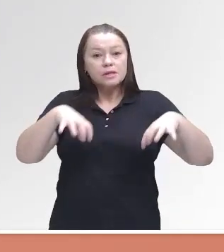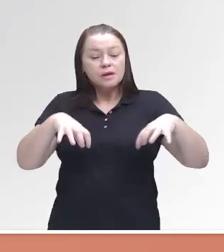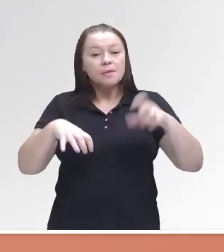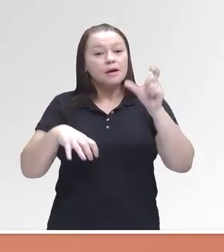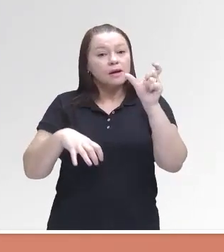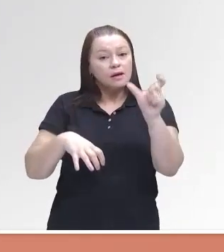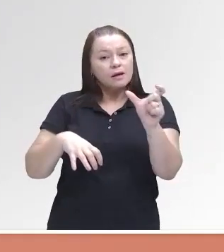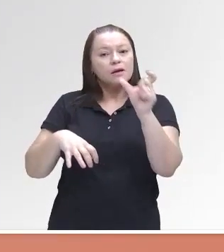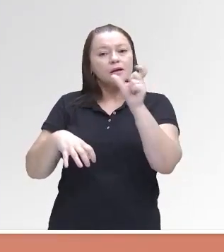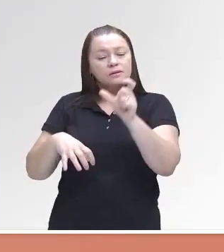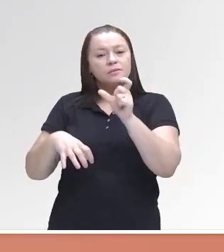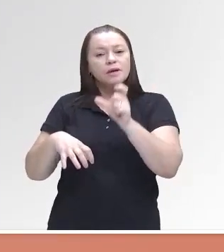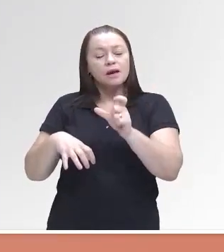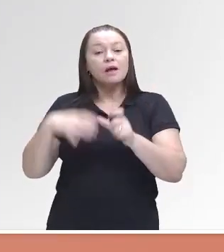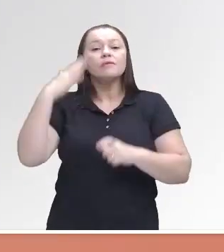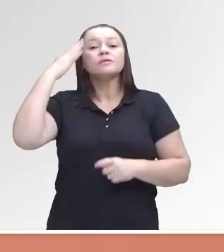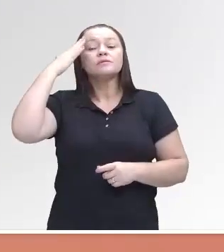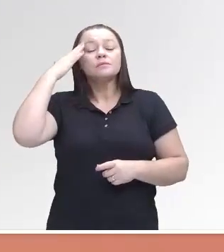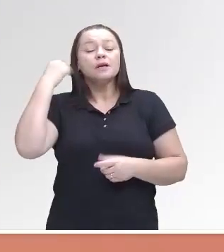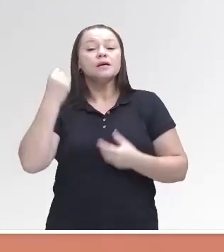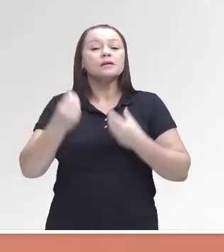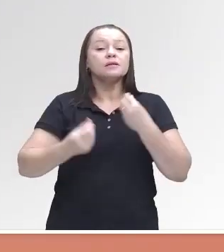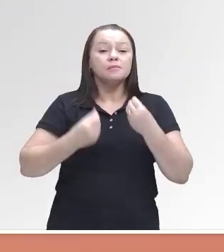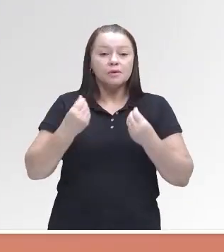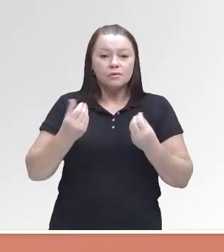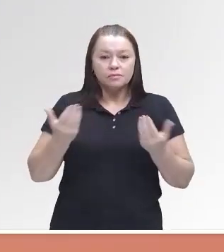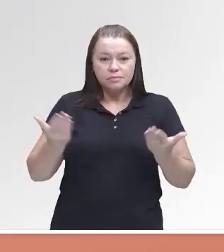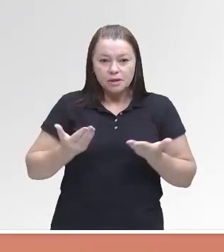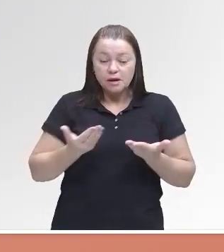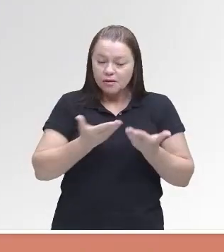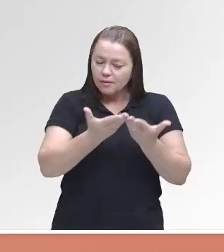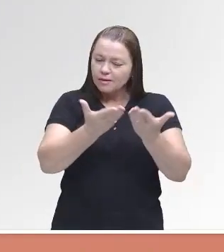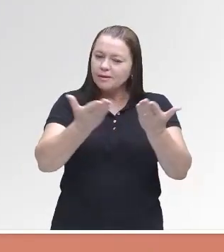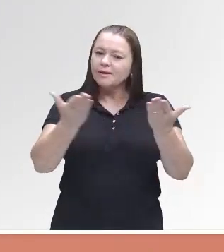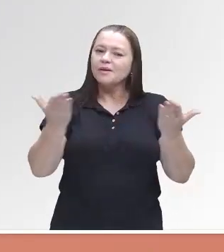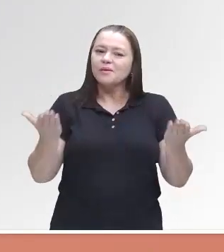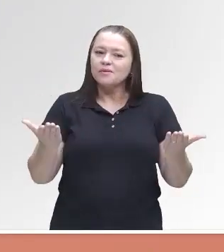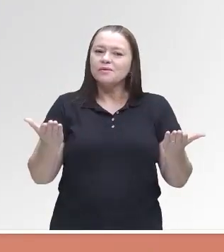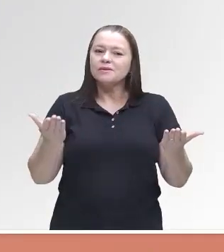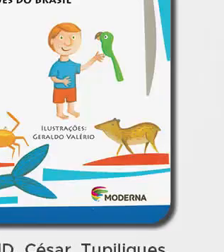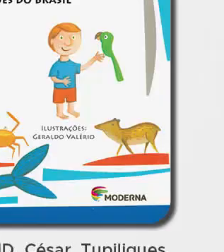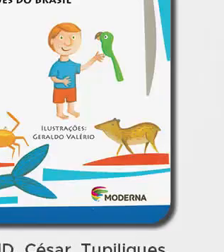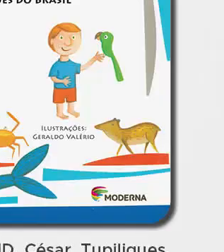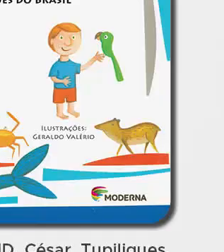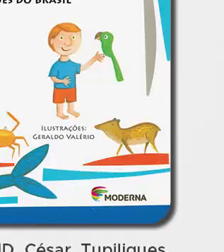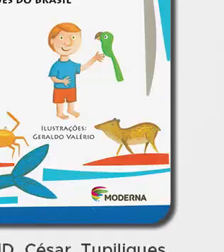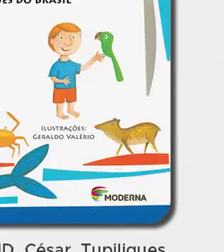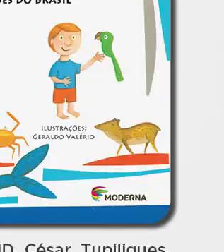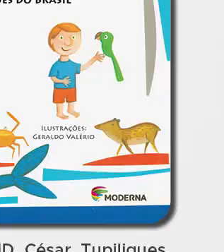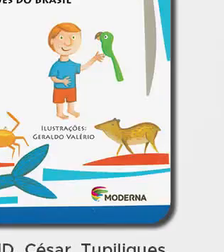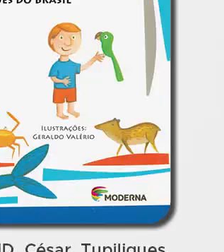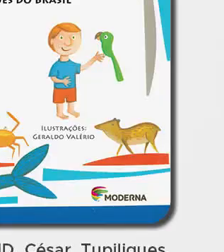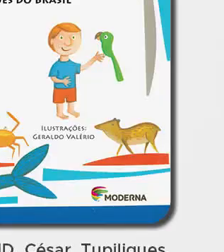para poder classificar. Agora é com vocês. Vamos lá resolver.